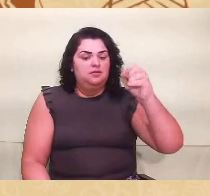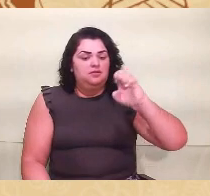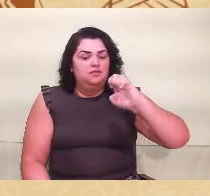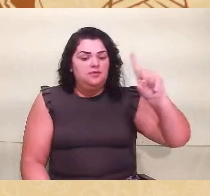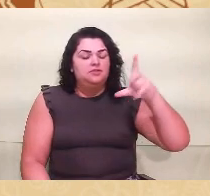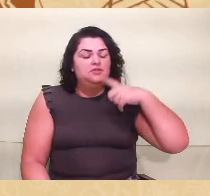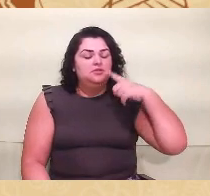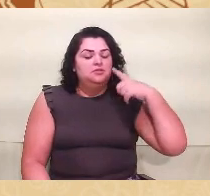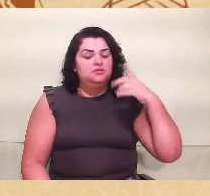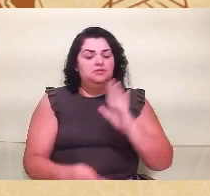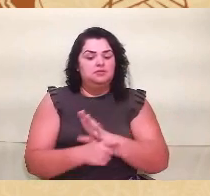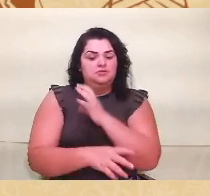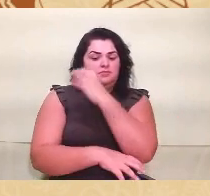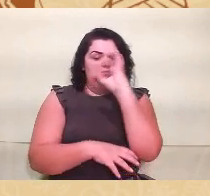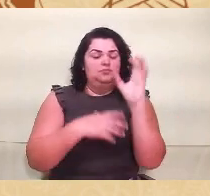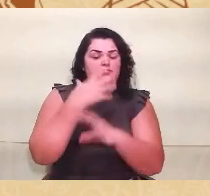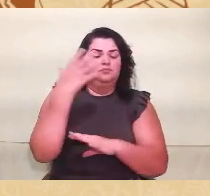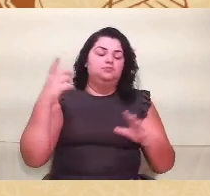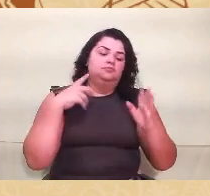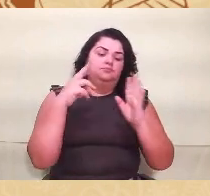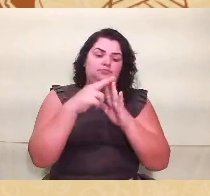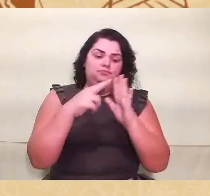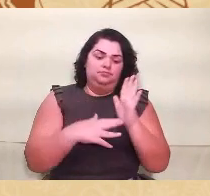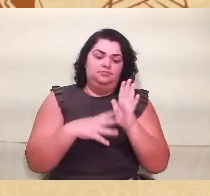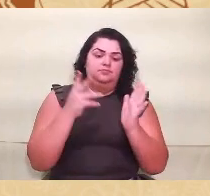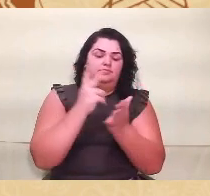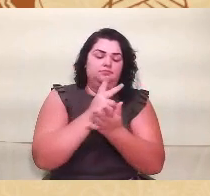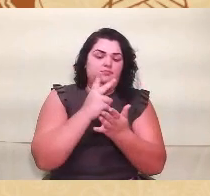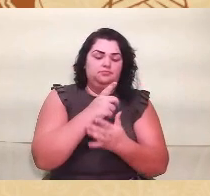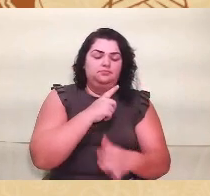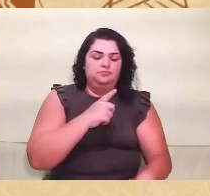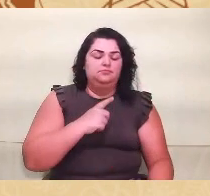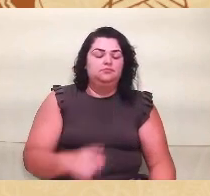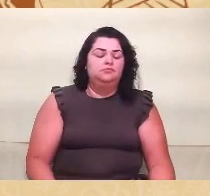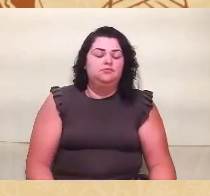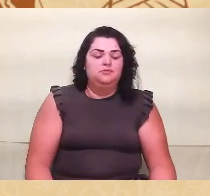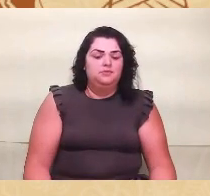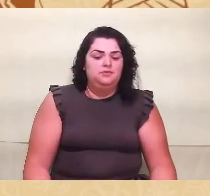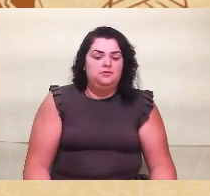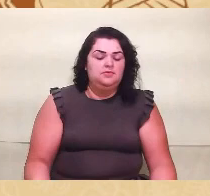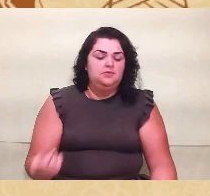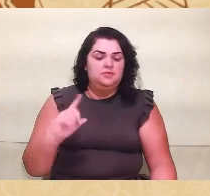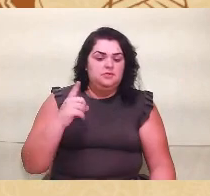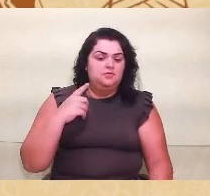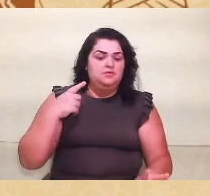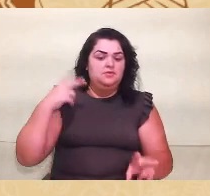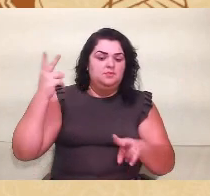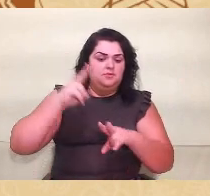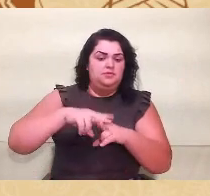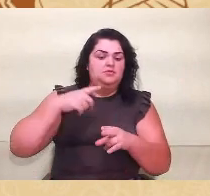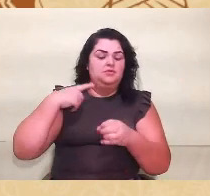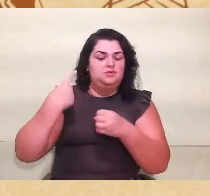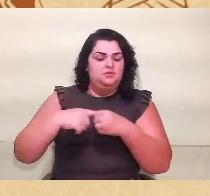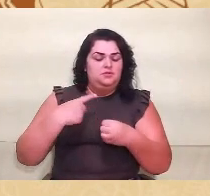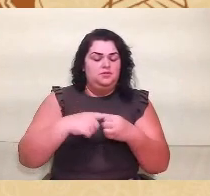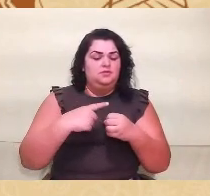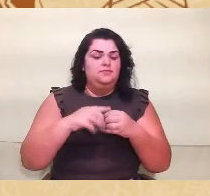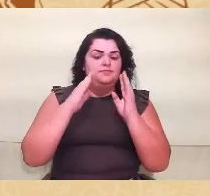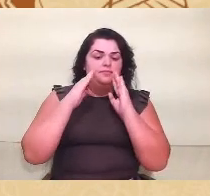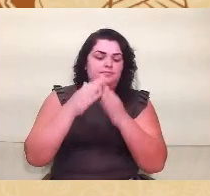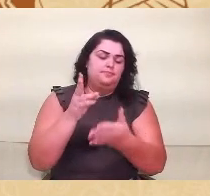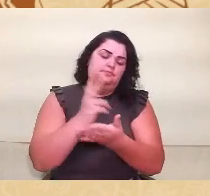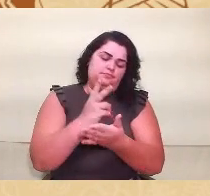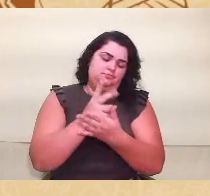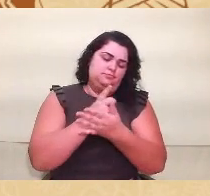natureza, ele é o referencial da gente, né? Por isso que boa parte dos povos não tem prisão na comunidade deles, né? Um trabalho com o sistema